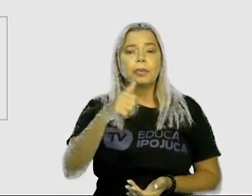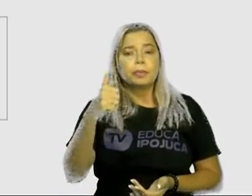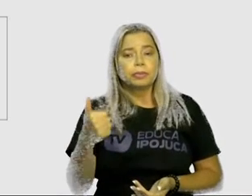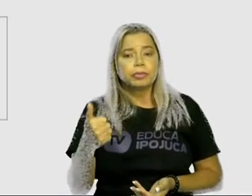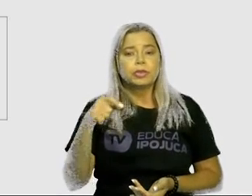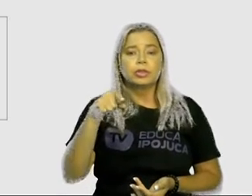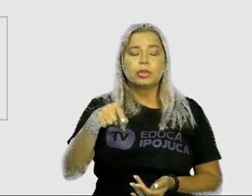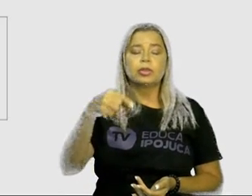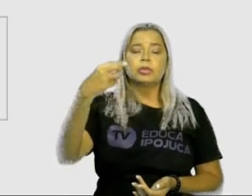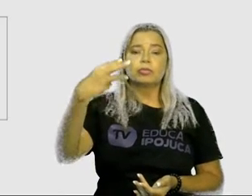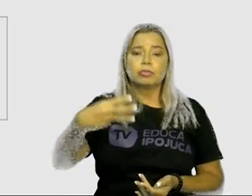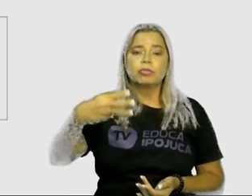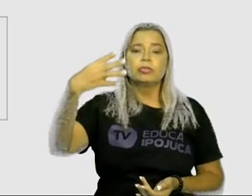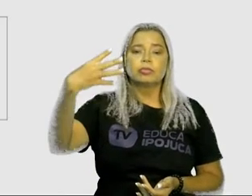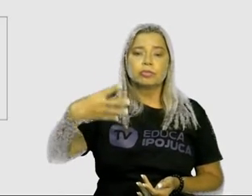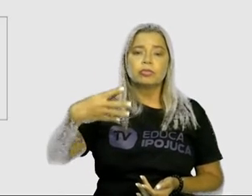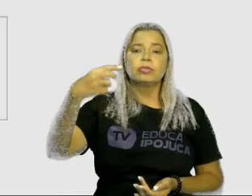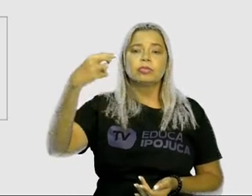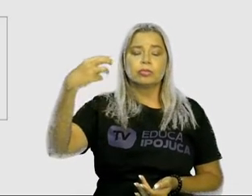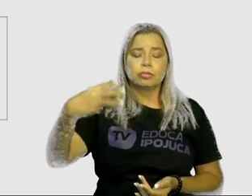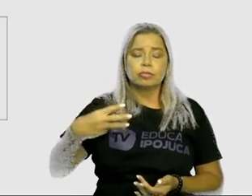1.343 e